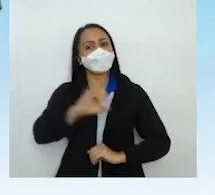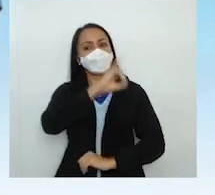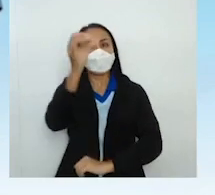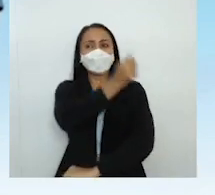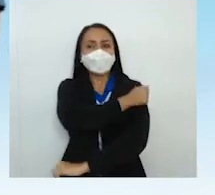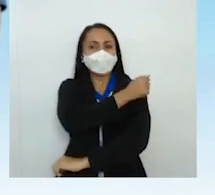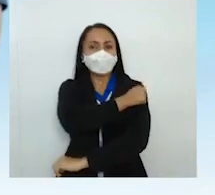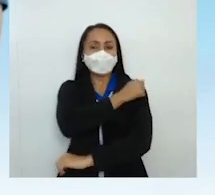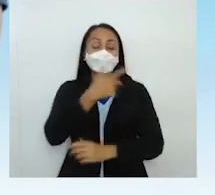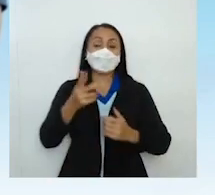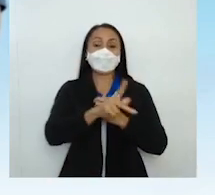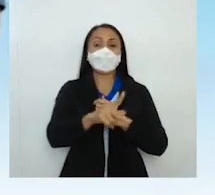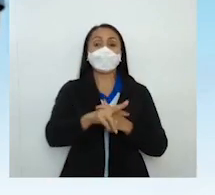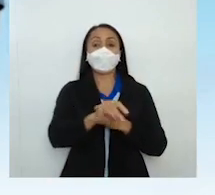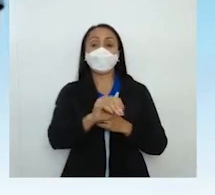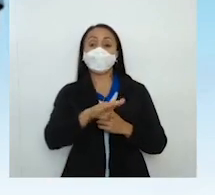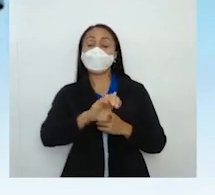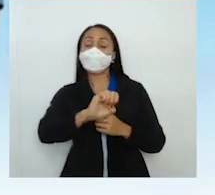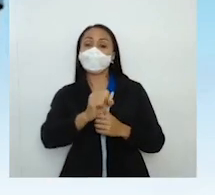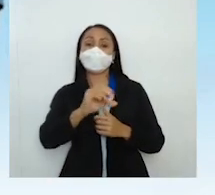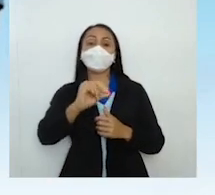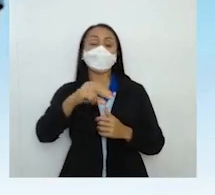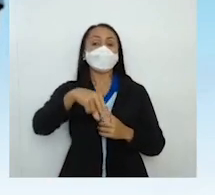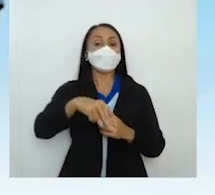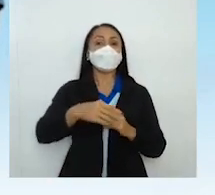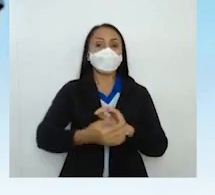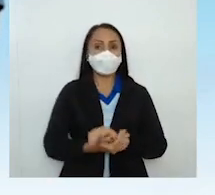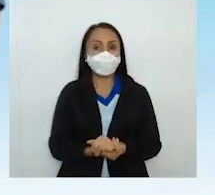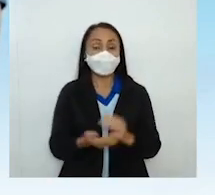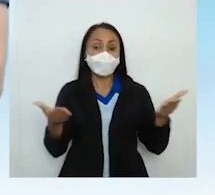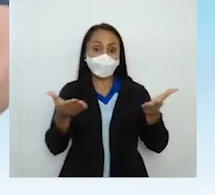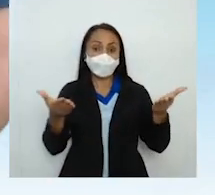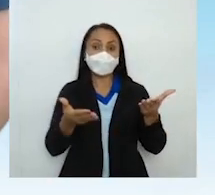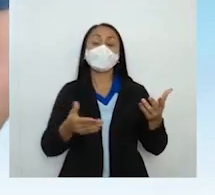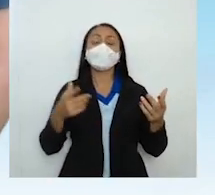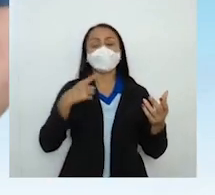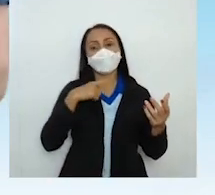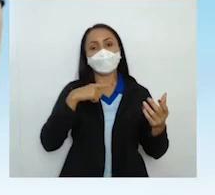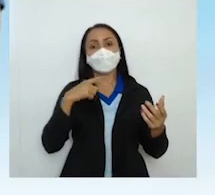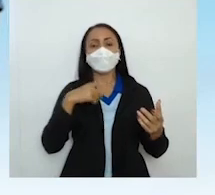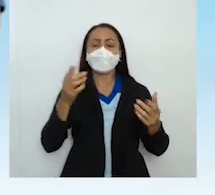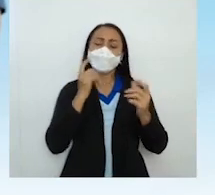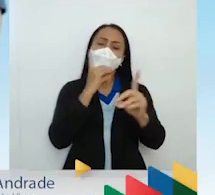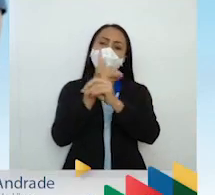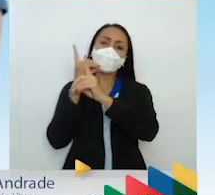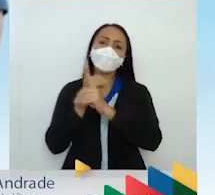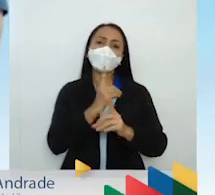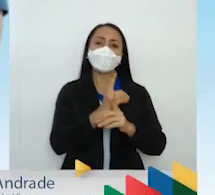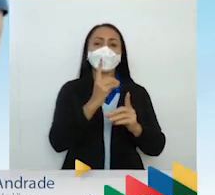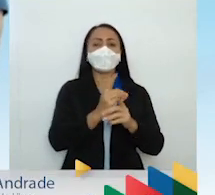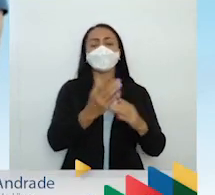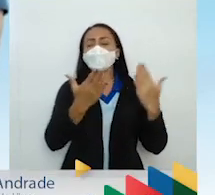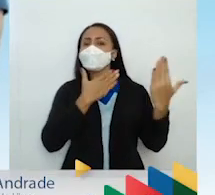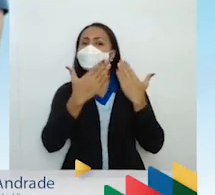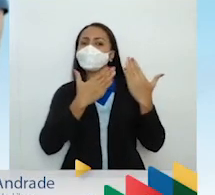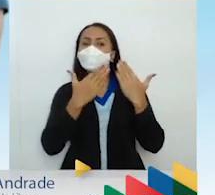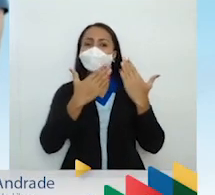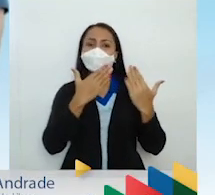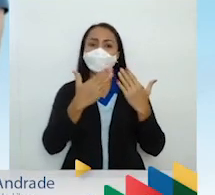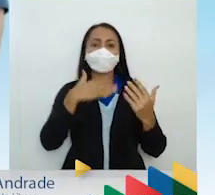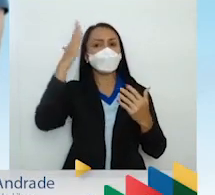Olá, estudantes! Eu sou o professor Robson Anselmo Tavares e hoje nós temos mais um encontro do nosso papo